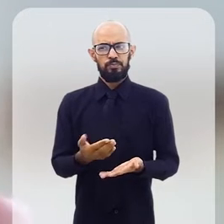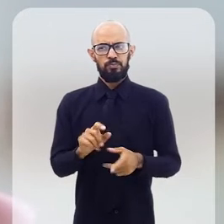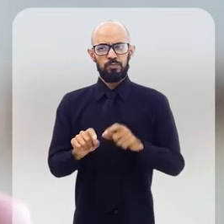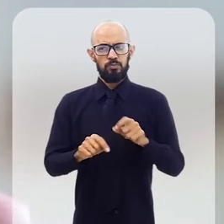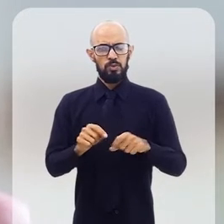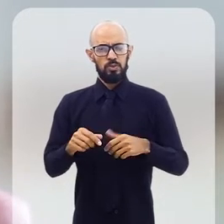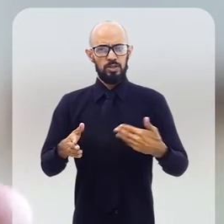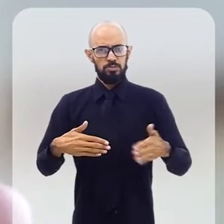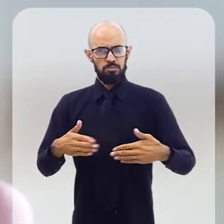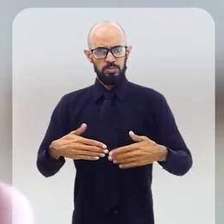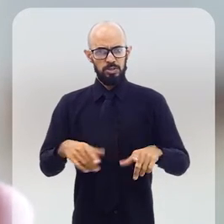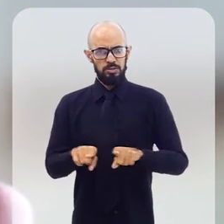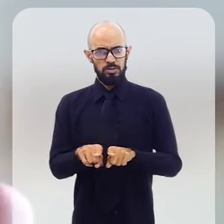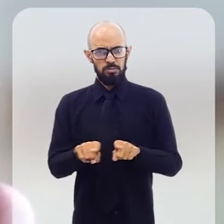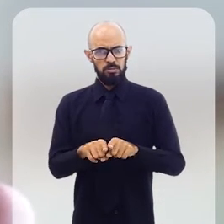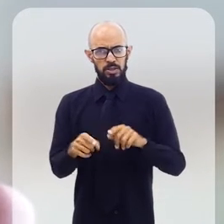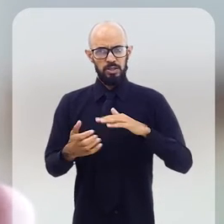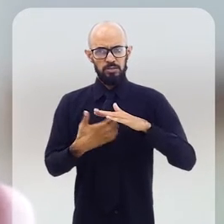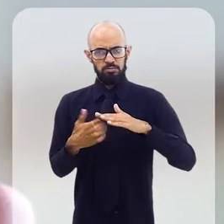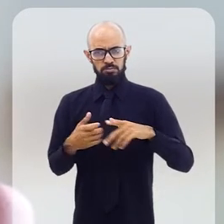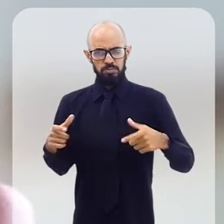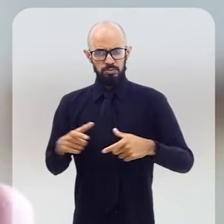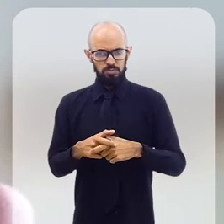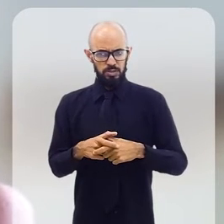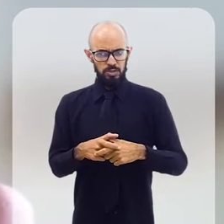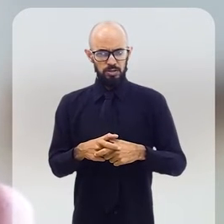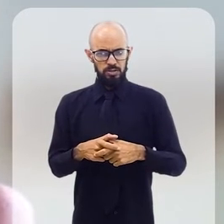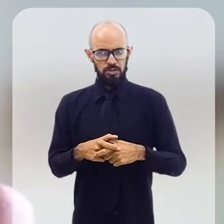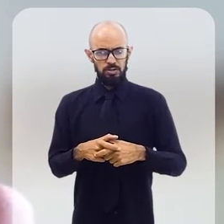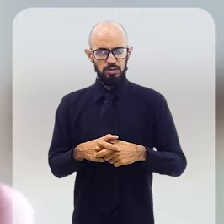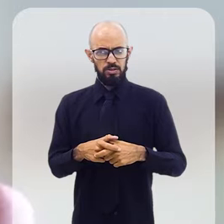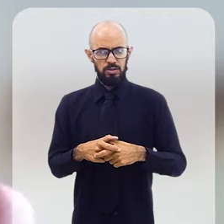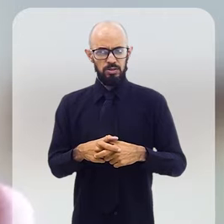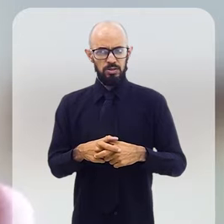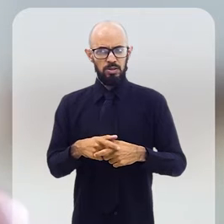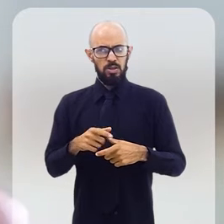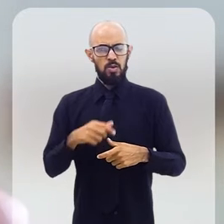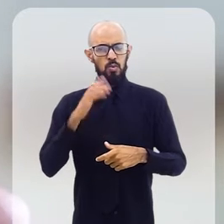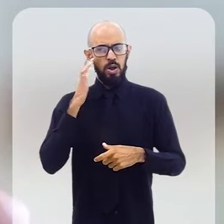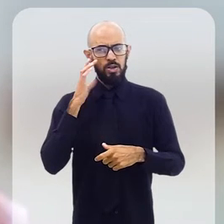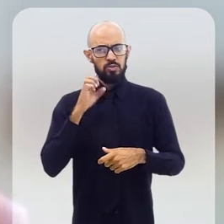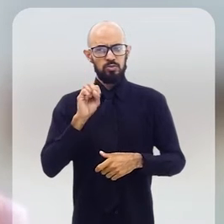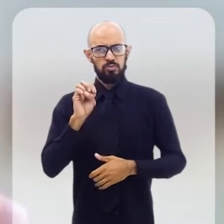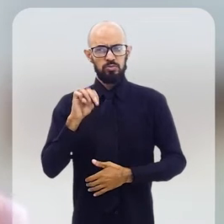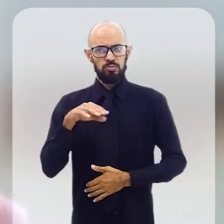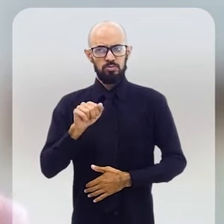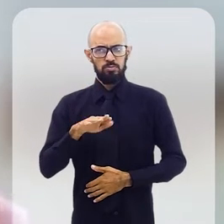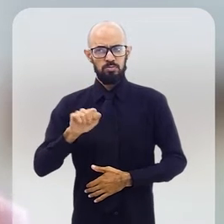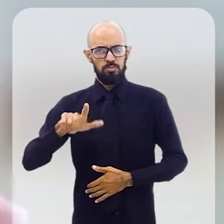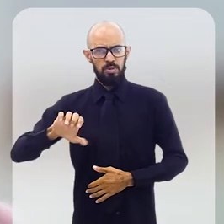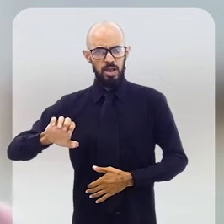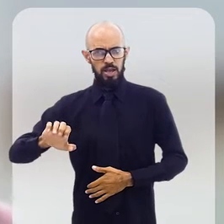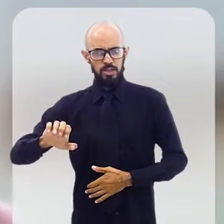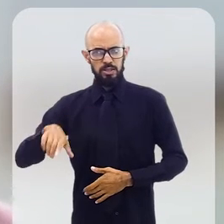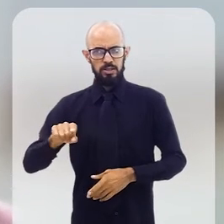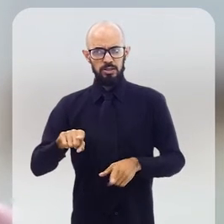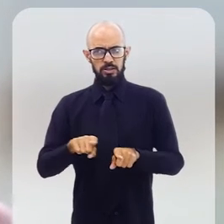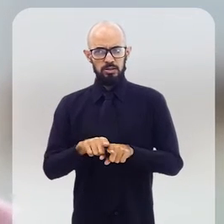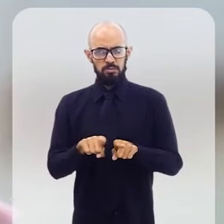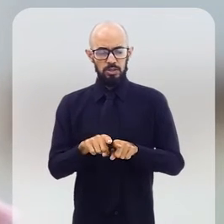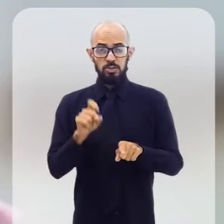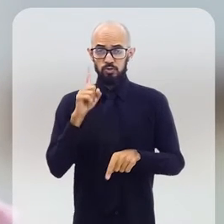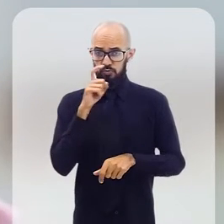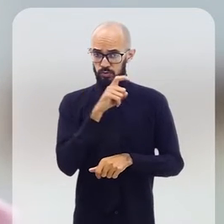Tanto para as grandes empresas quanto para os pequenos negócios, né? Eu acho que um pouco como o SEBRAE também,